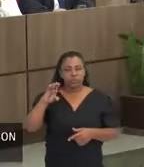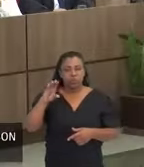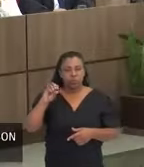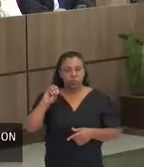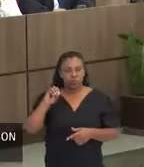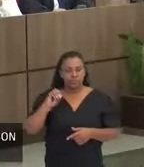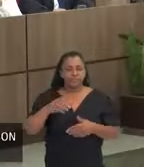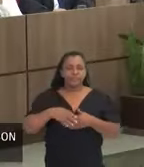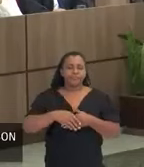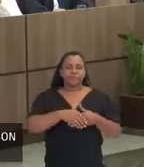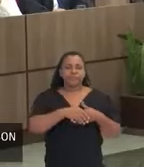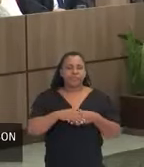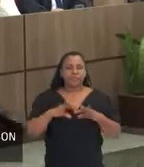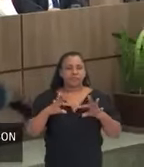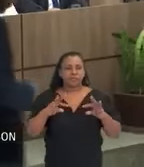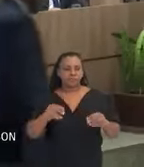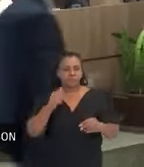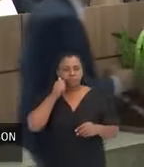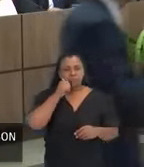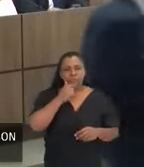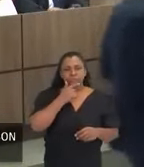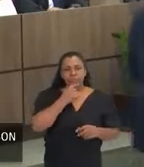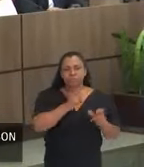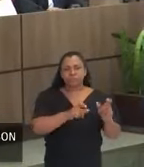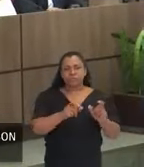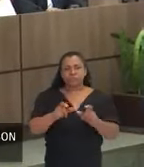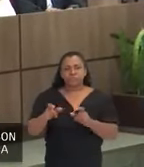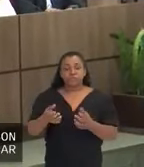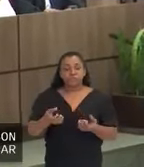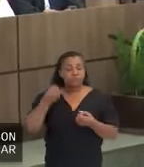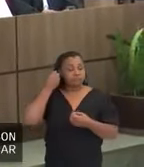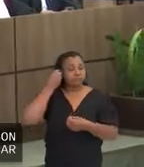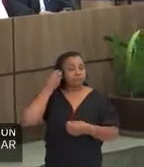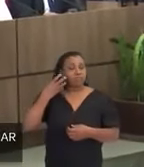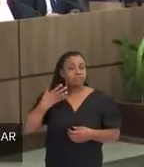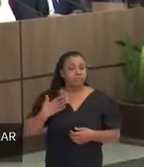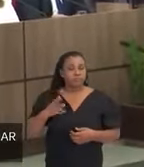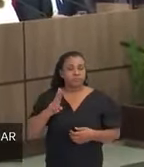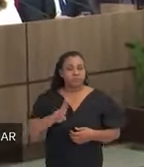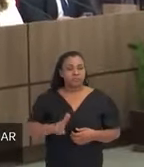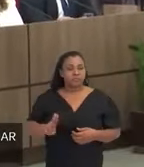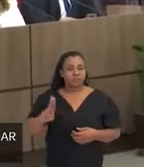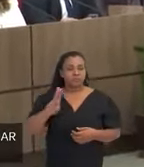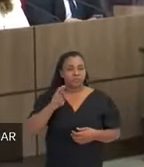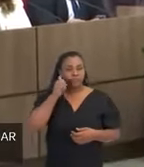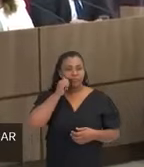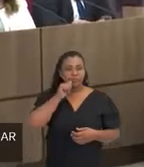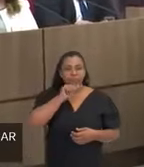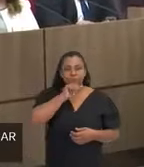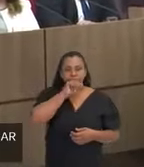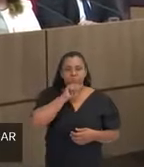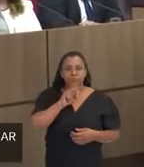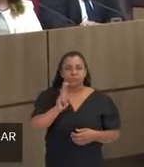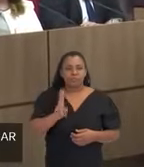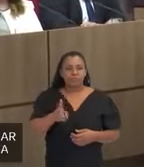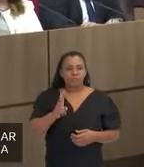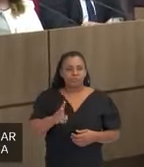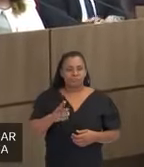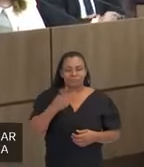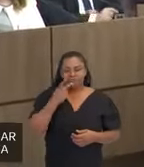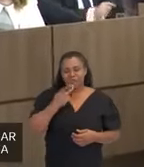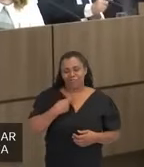Cumprimentando a todos e todas, quero me identificar, utilizando minha mãe, que sempre me achou uma pessoa muito